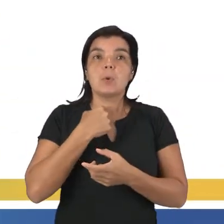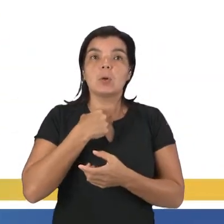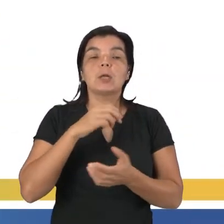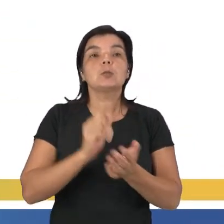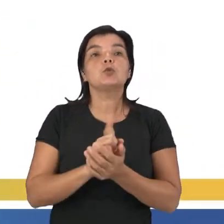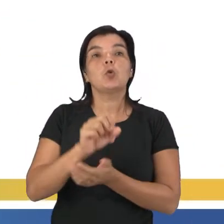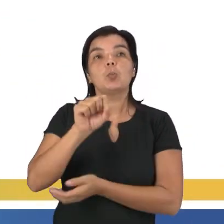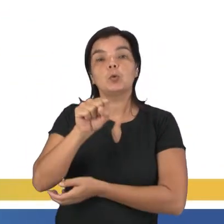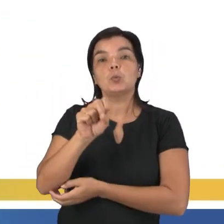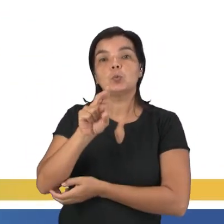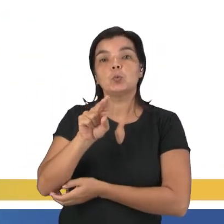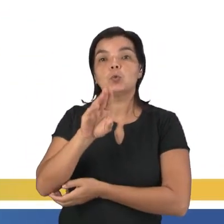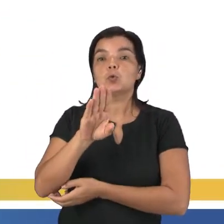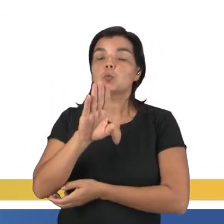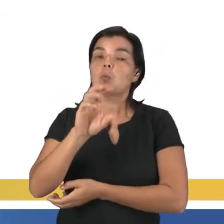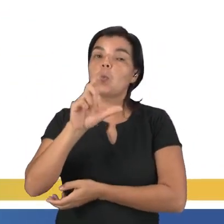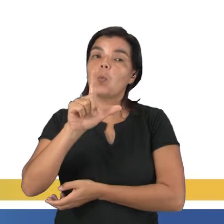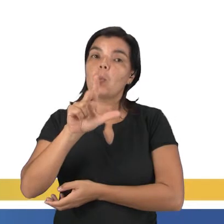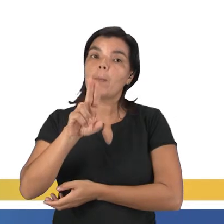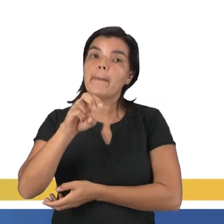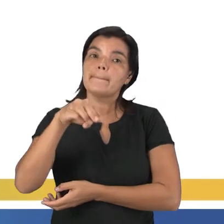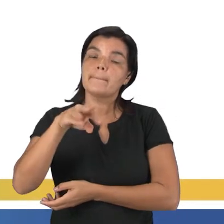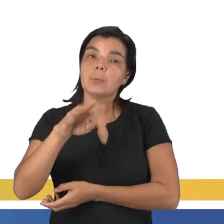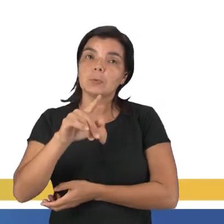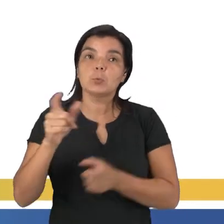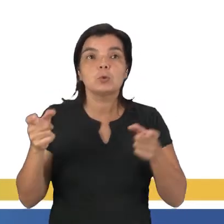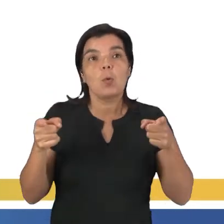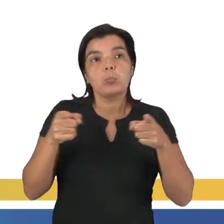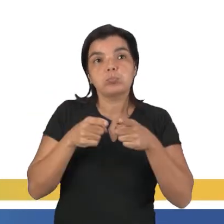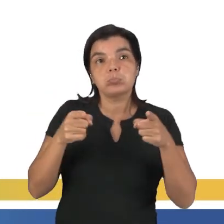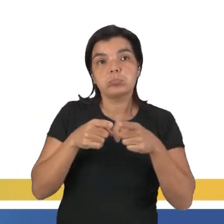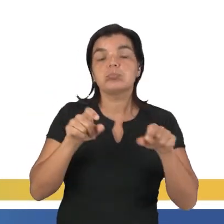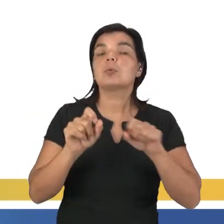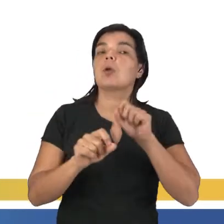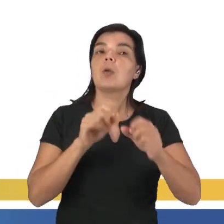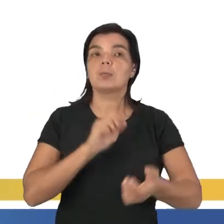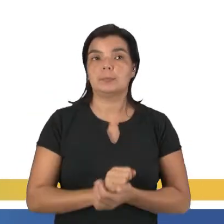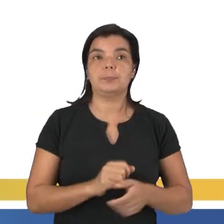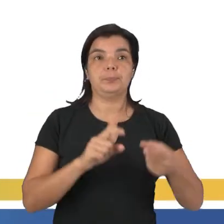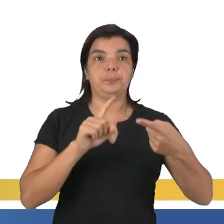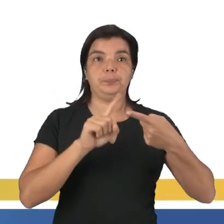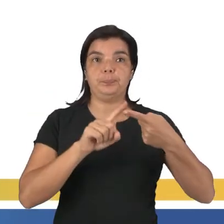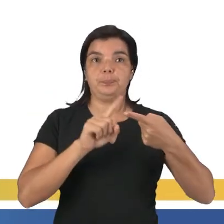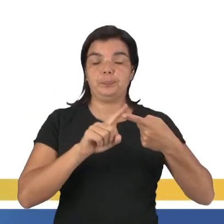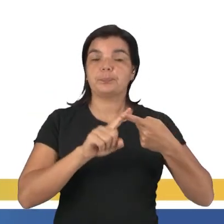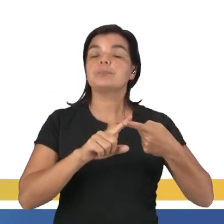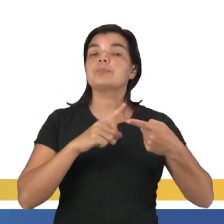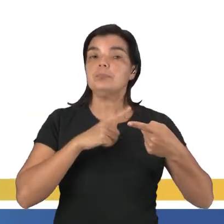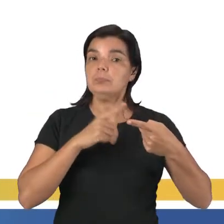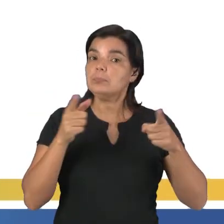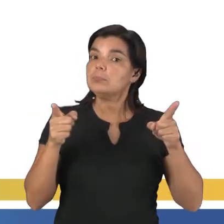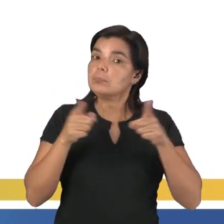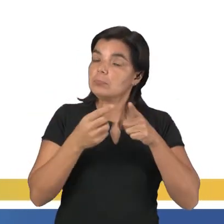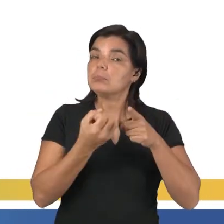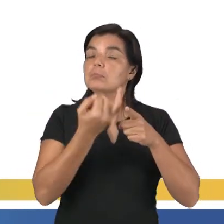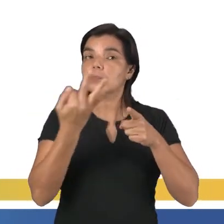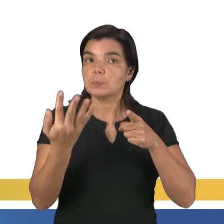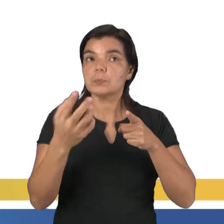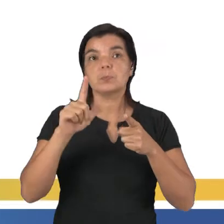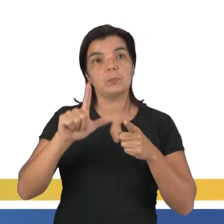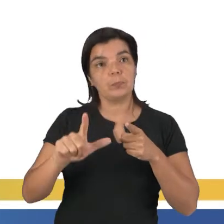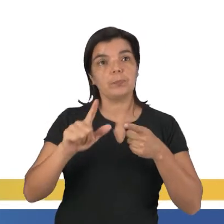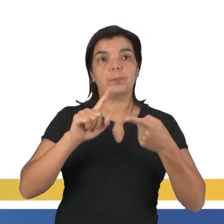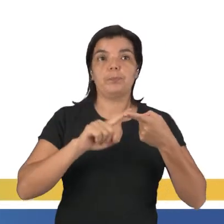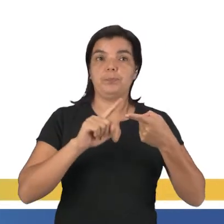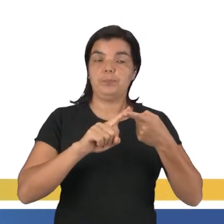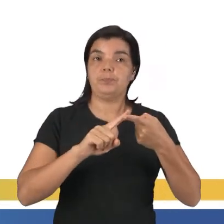deixar de falar, né, dos menores, ou seja, os submúltiplos. Já os submúltiplos são utilizados quando há uma quantidade menores que litros,